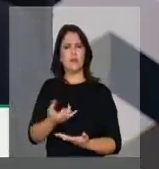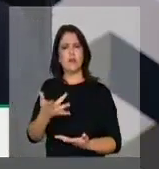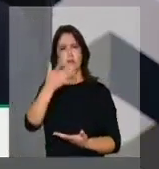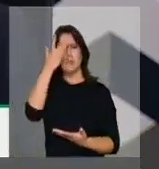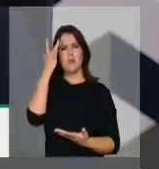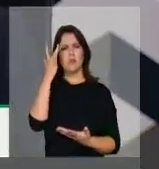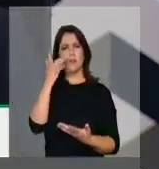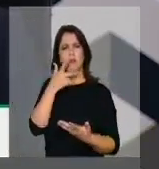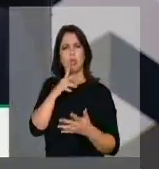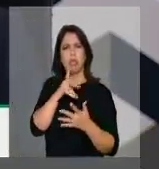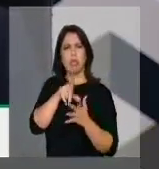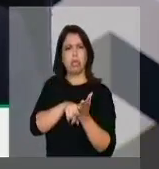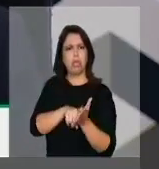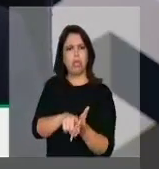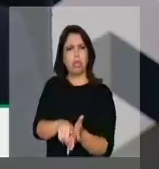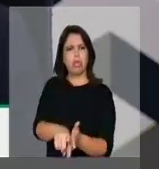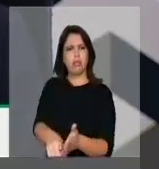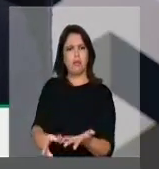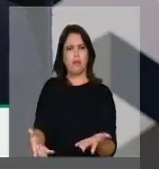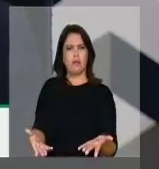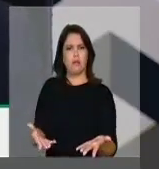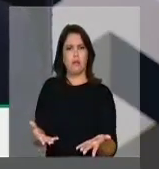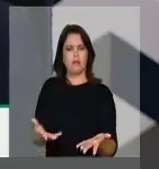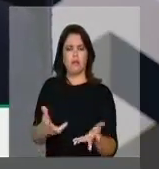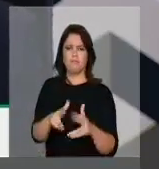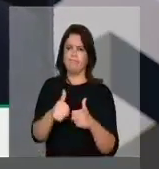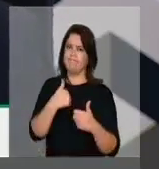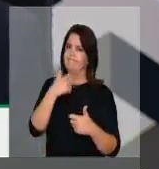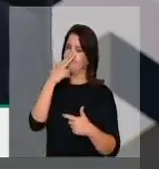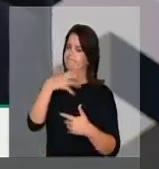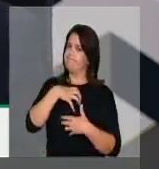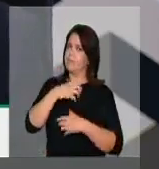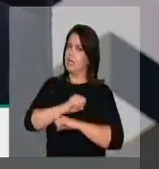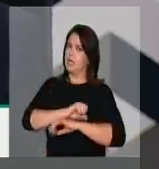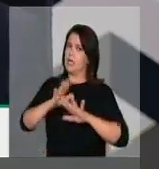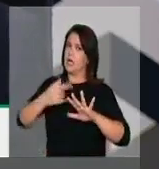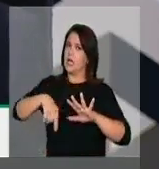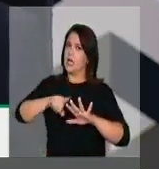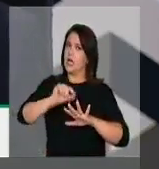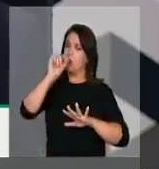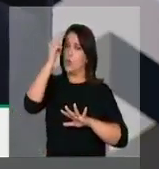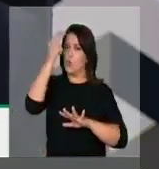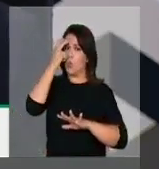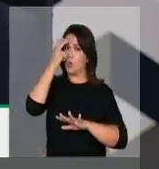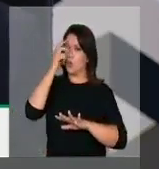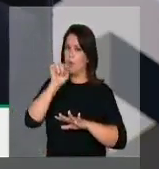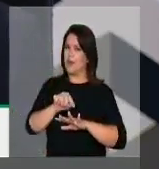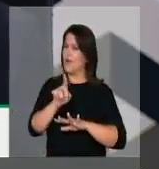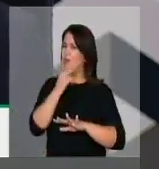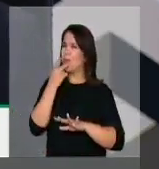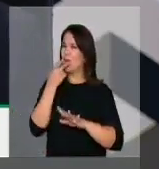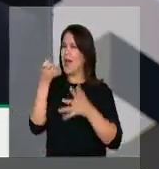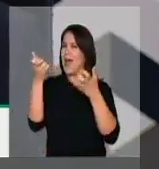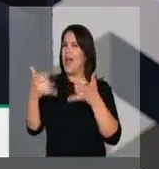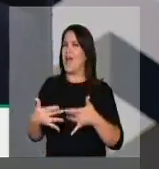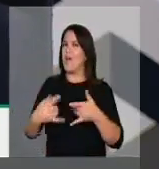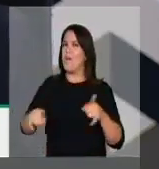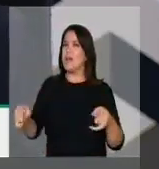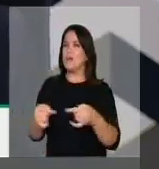números rastejantes. Então me parece claro que a cultura não é um